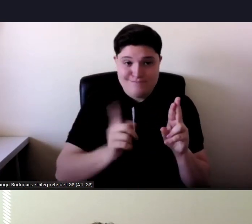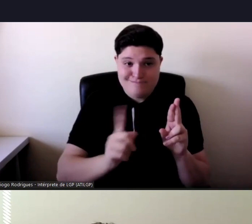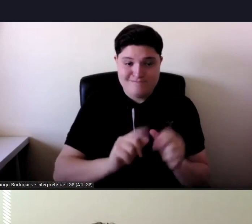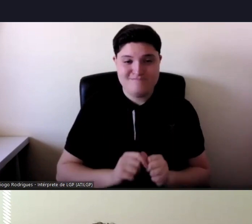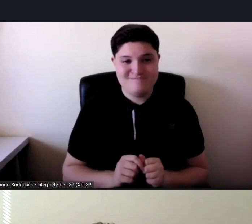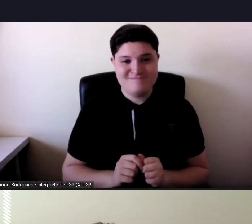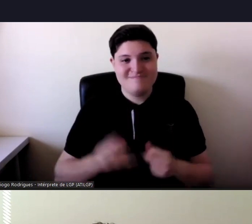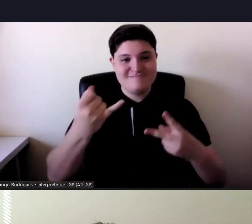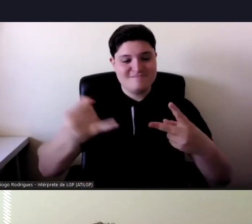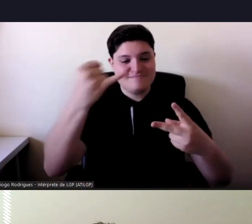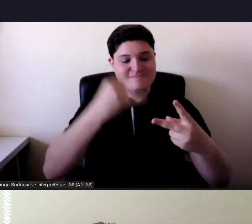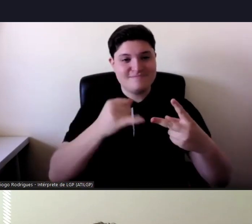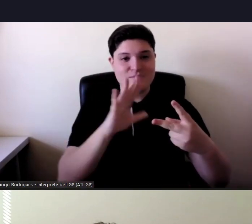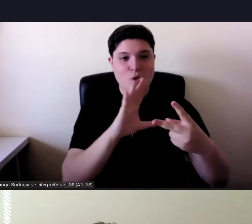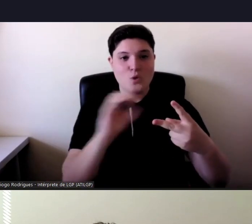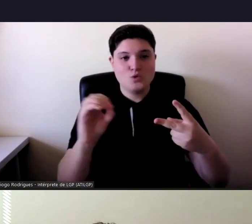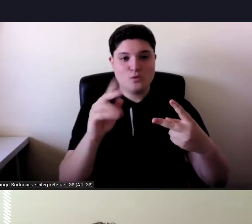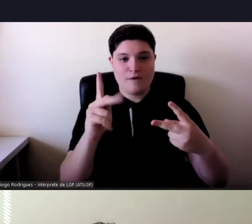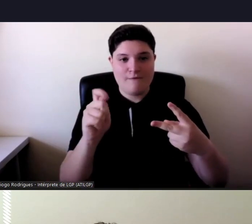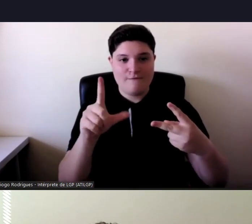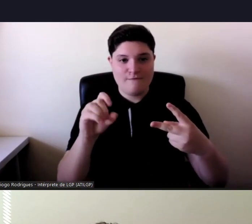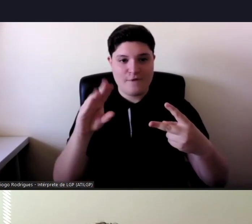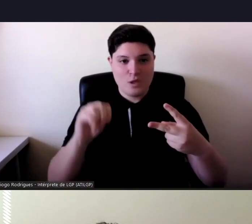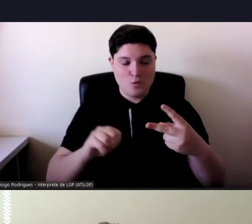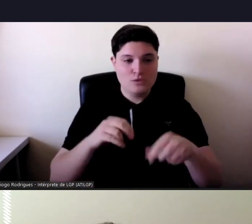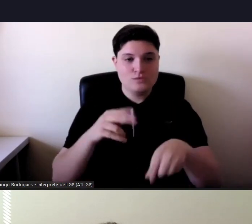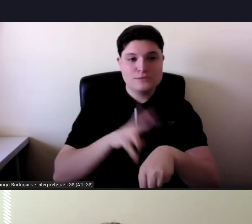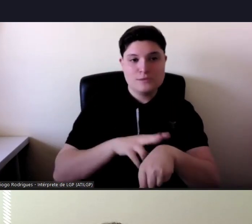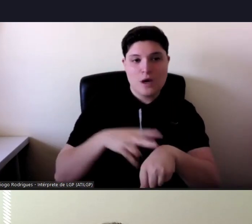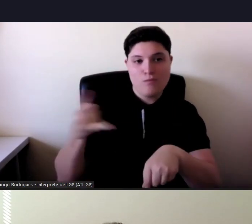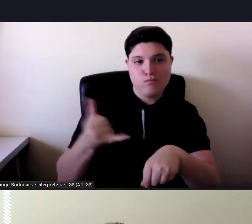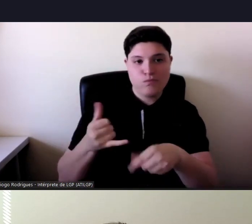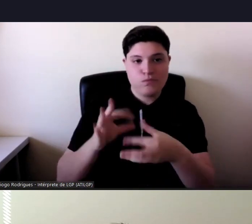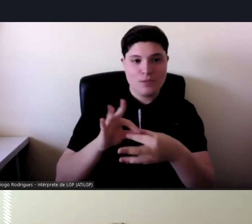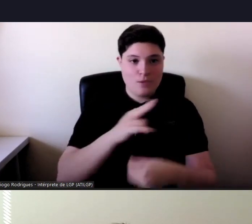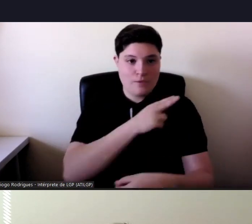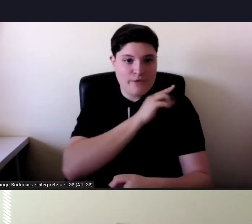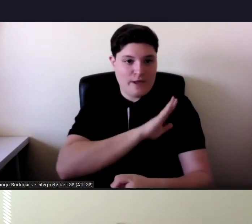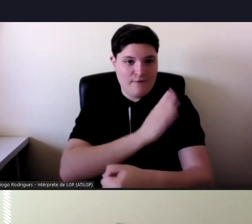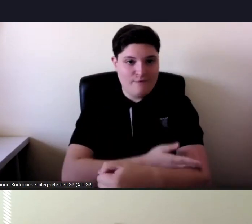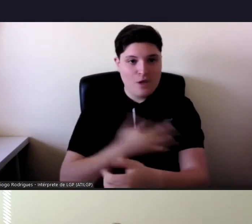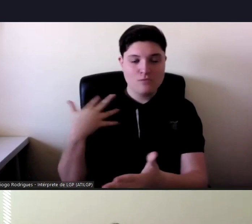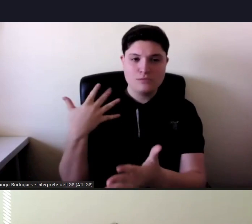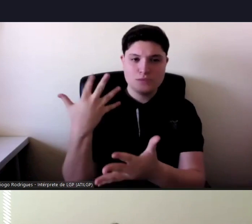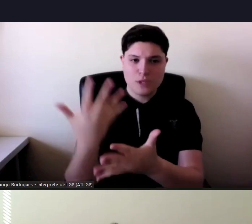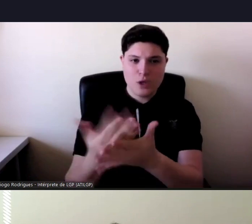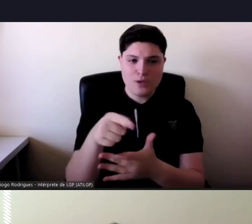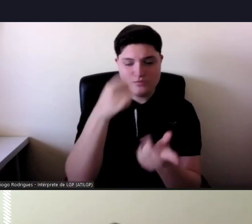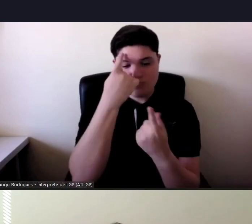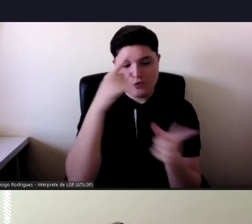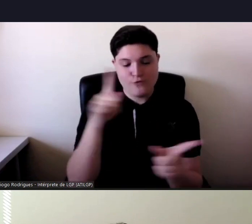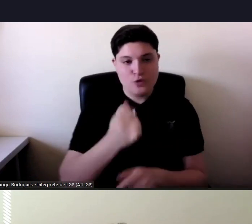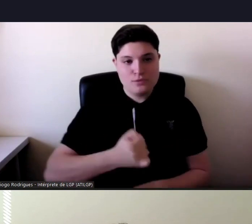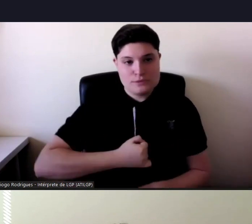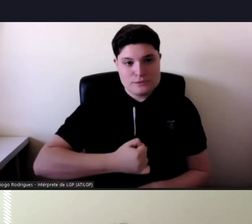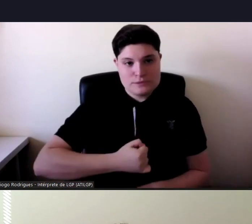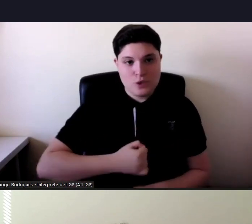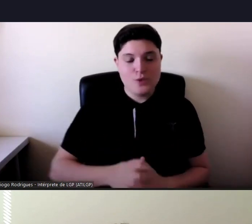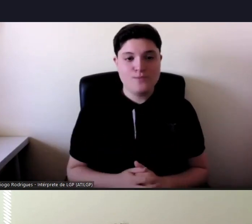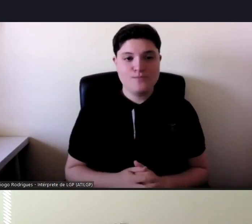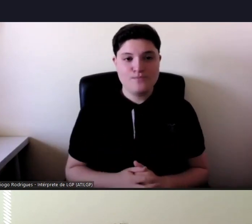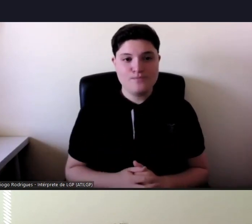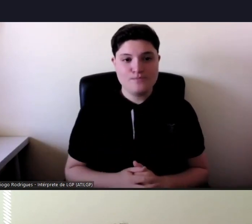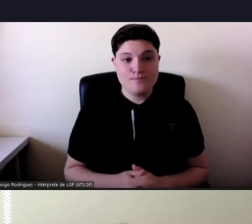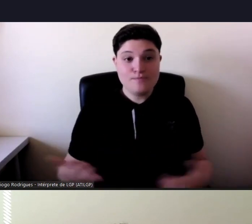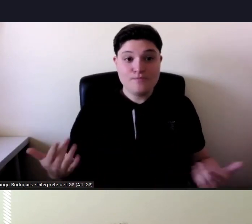Veloso é, como foi referido, vice-reitor para a cooperação da Universidade de Aveiro desde 2020, onde é professor catedrático. É doutorado em